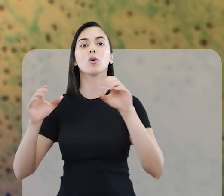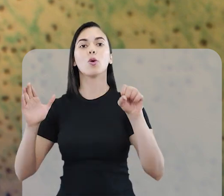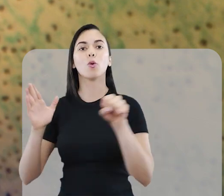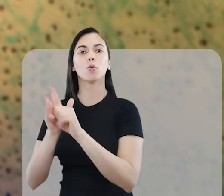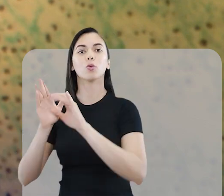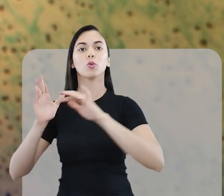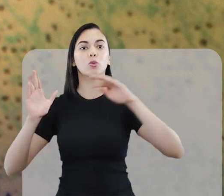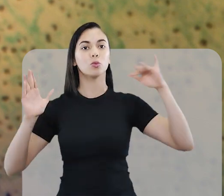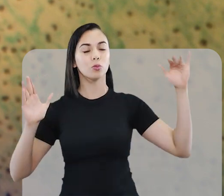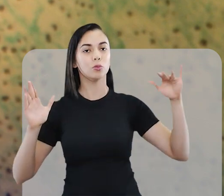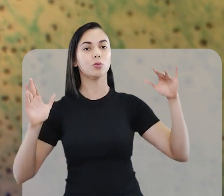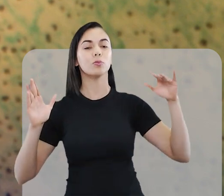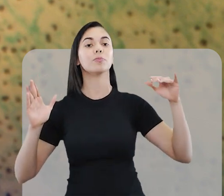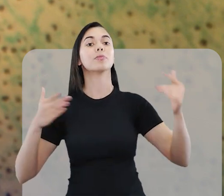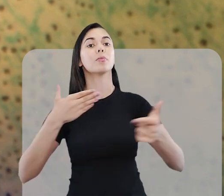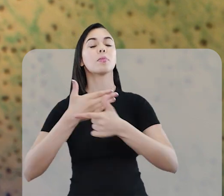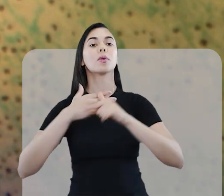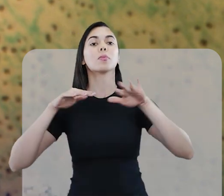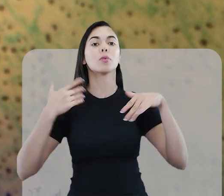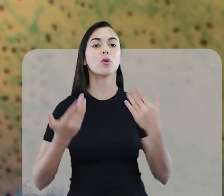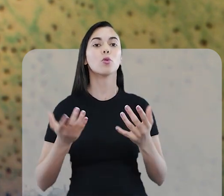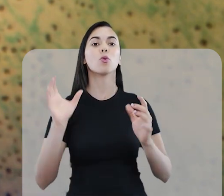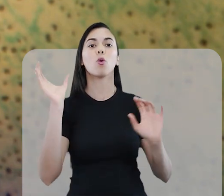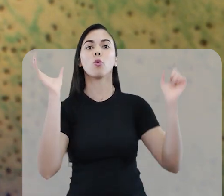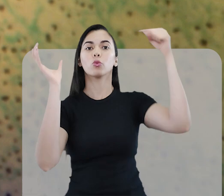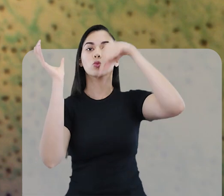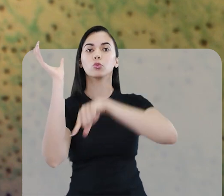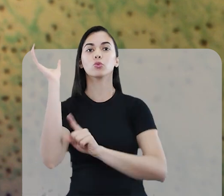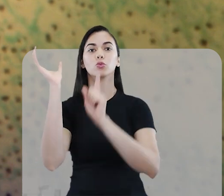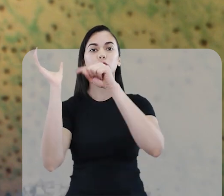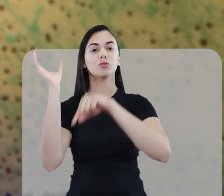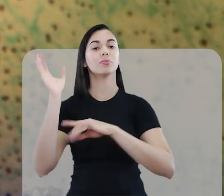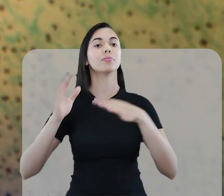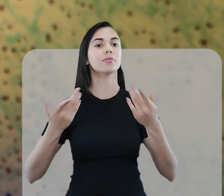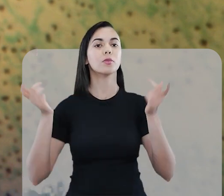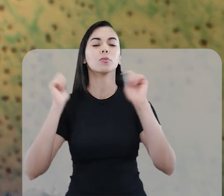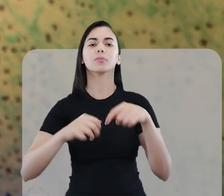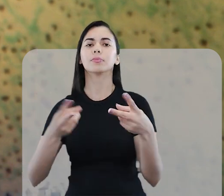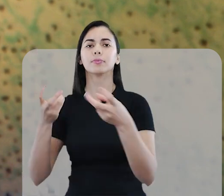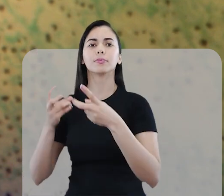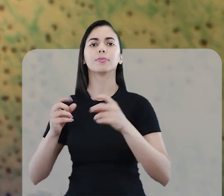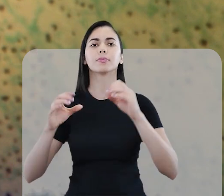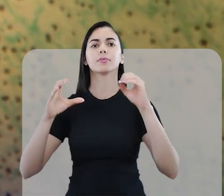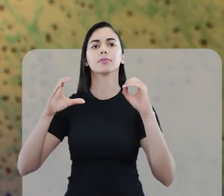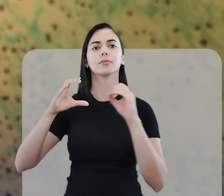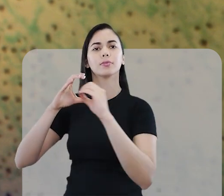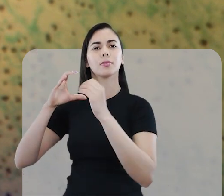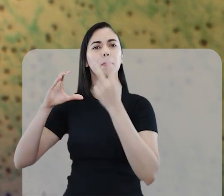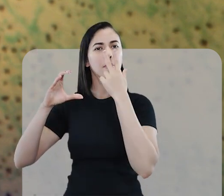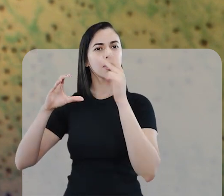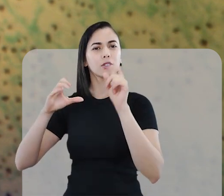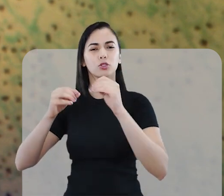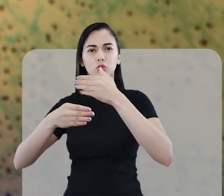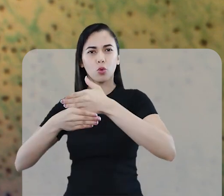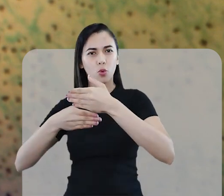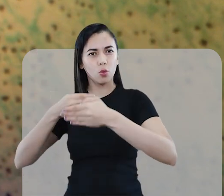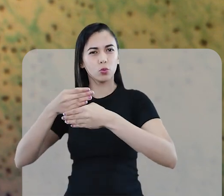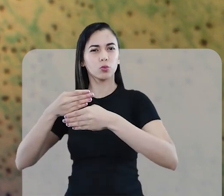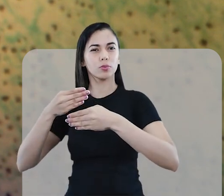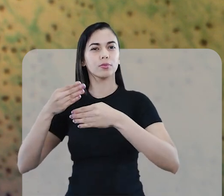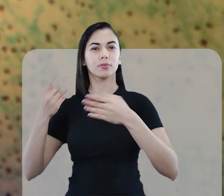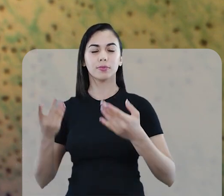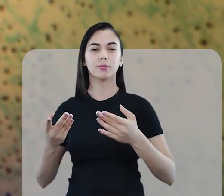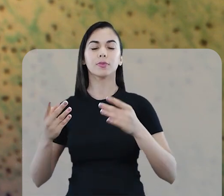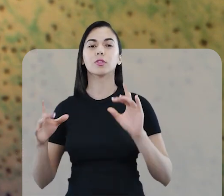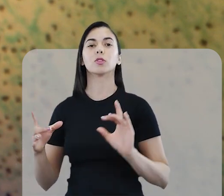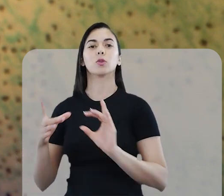pigmento responsável pela fotossíntese. Então é possível ver a divisão entre essas células. Parecem uns tijolinhos, são as células